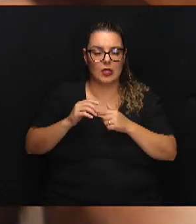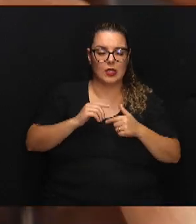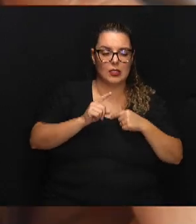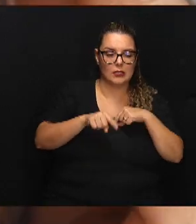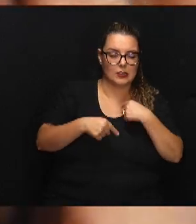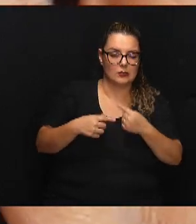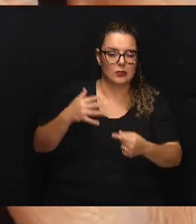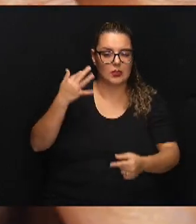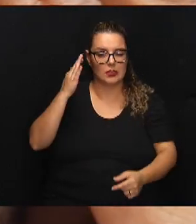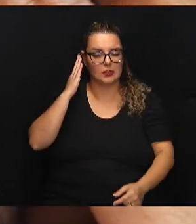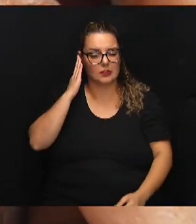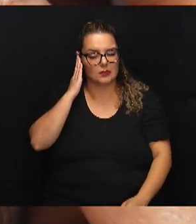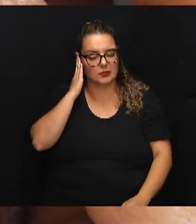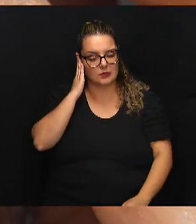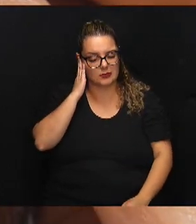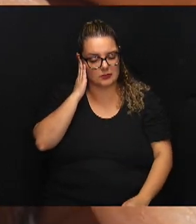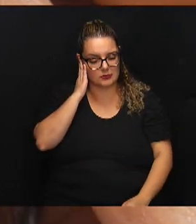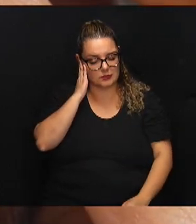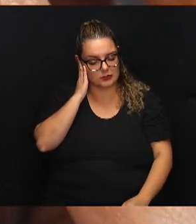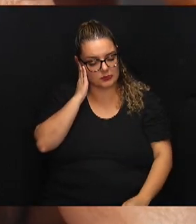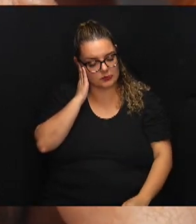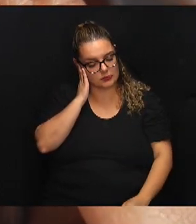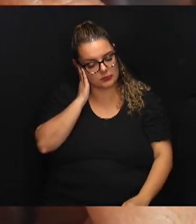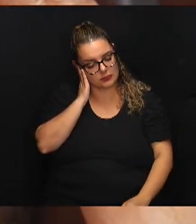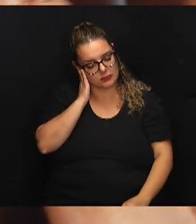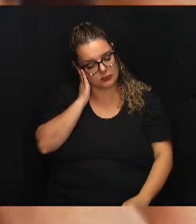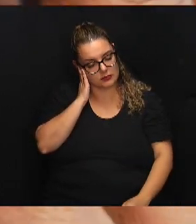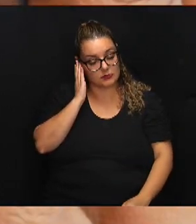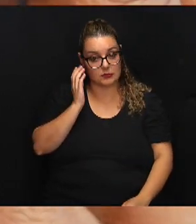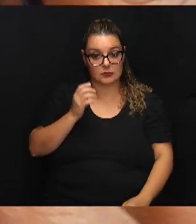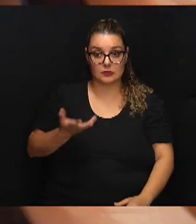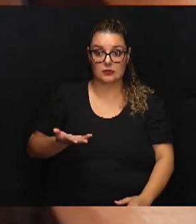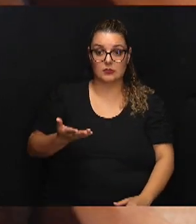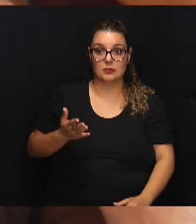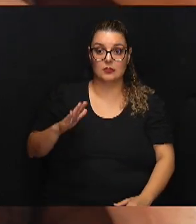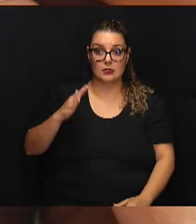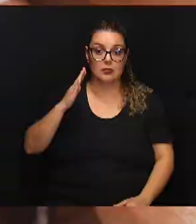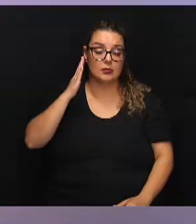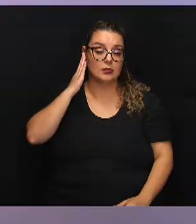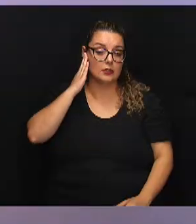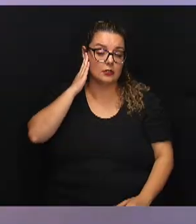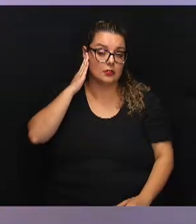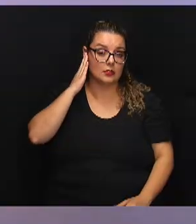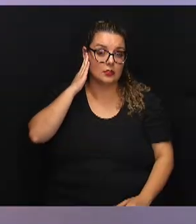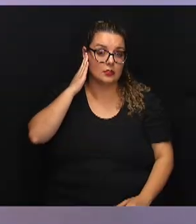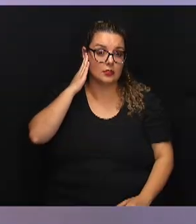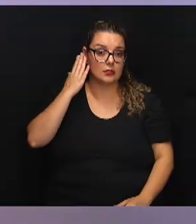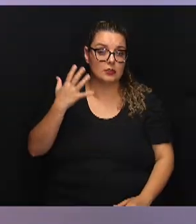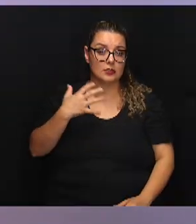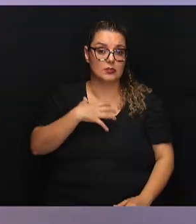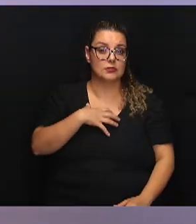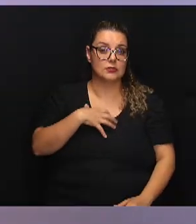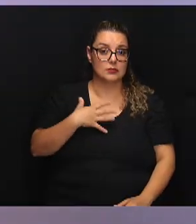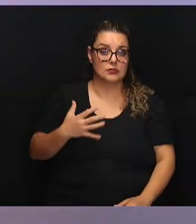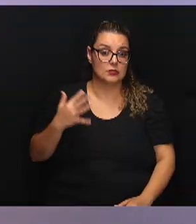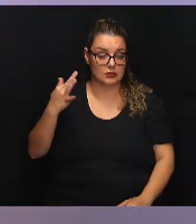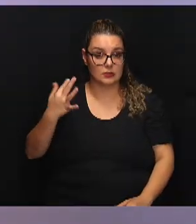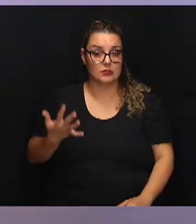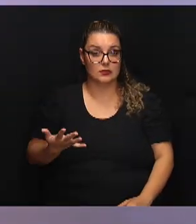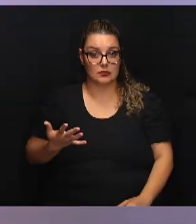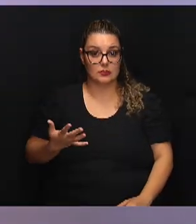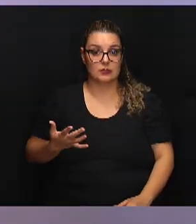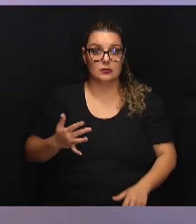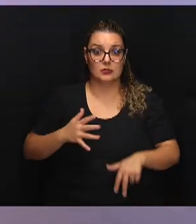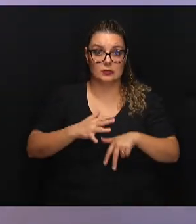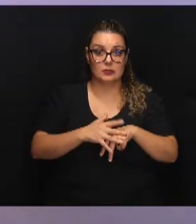dor, quando bem característico, só de palpar o tragus, que é aqui, já sente bastante dor. Então, tem paciente que